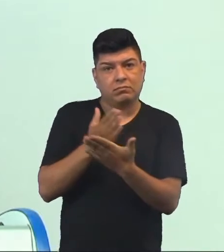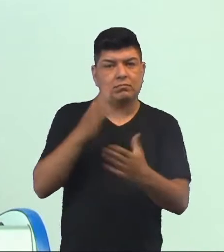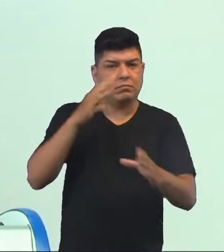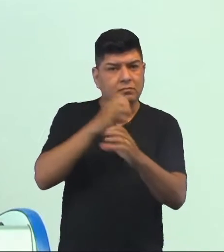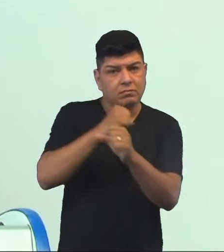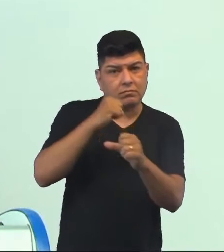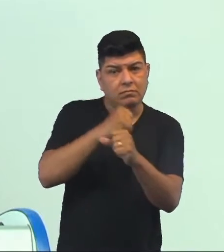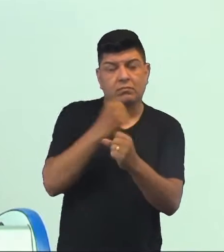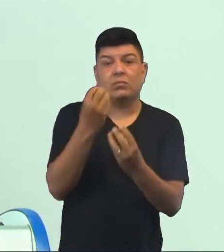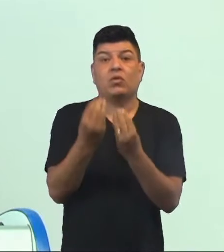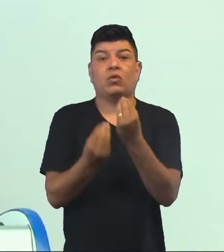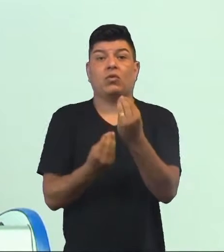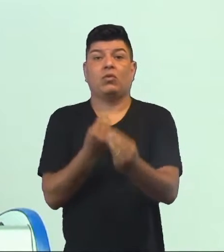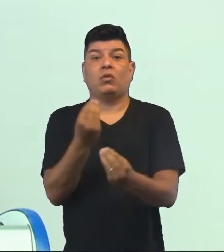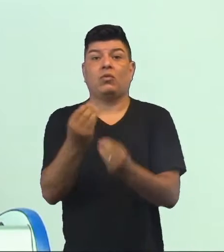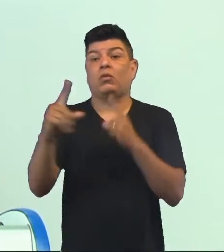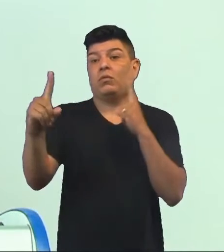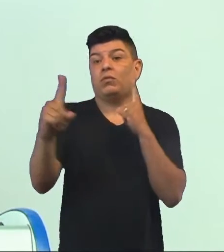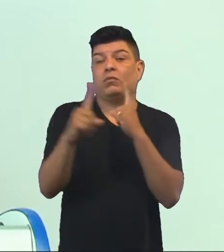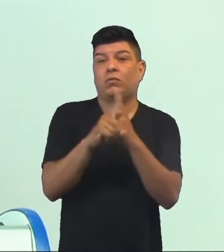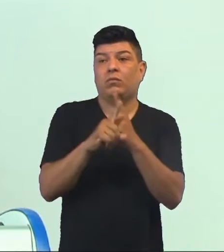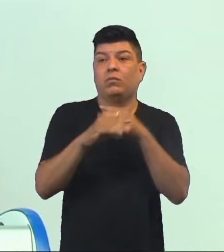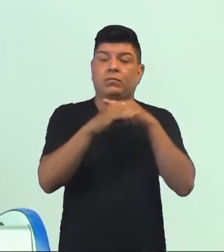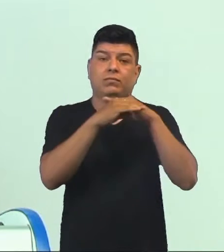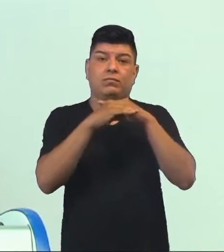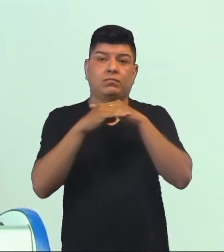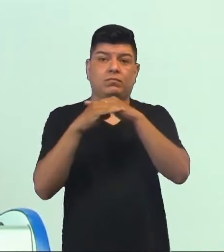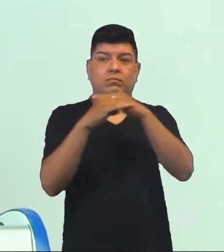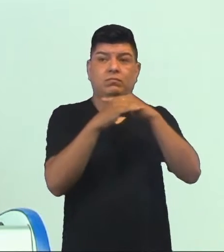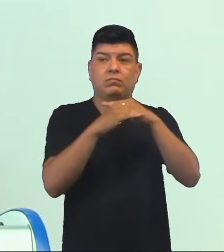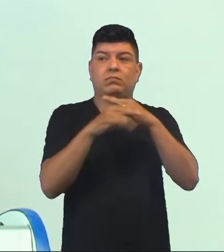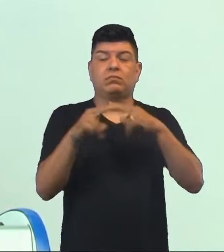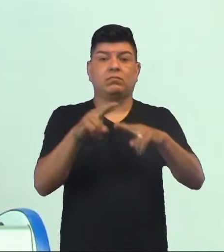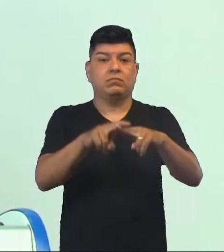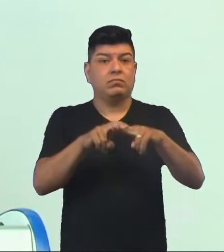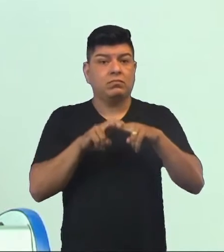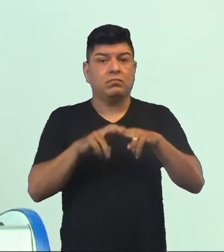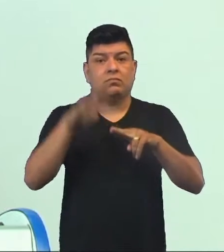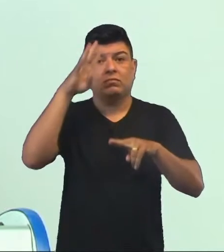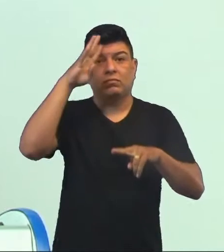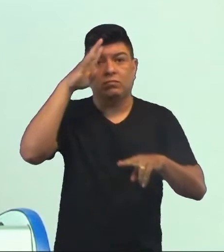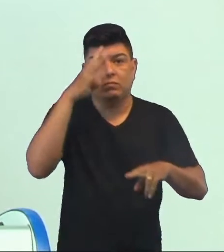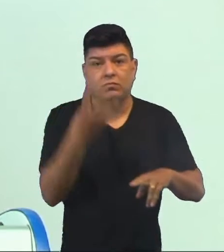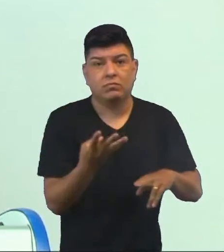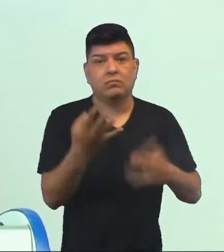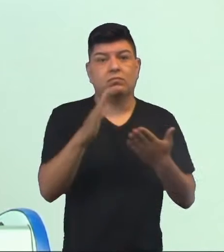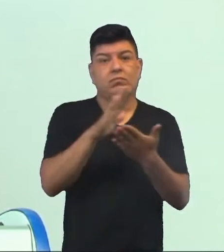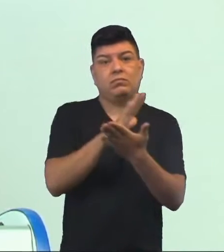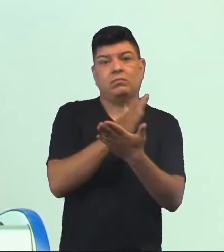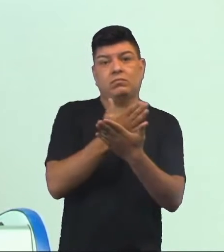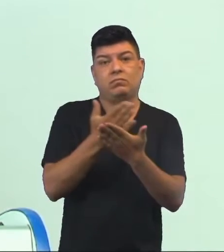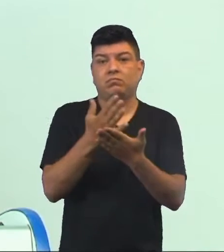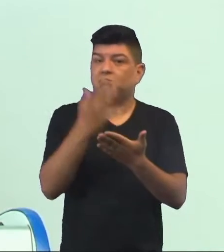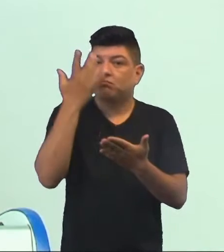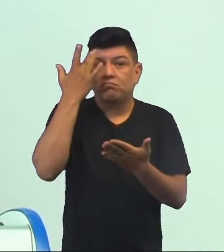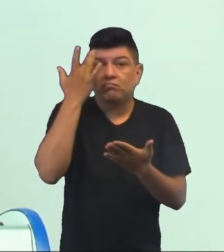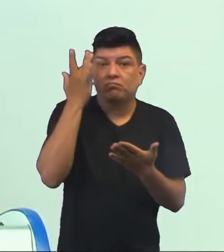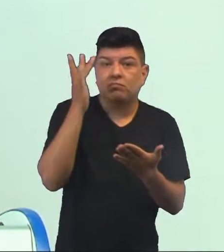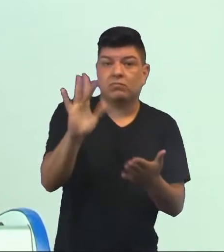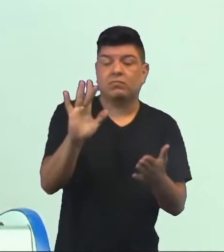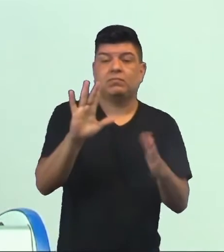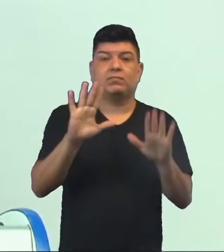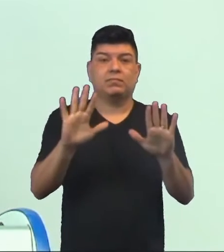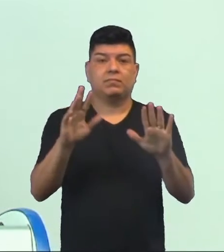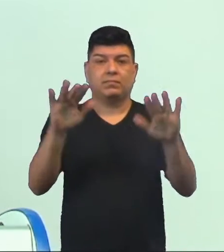cálculos como que nós vamos encontrar essa igualdade e para isso nós vamos descobrir alguns termos desconhecidos